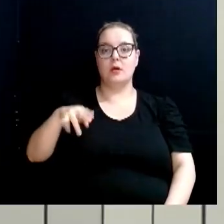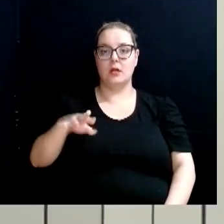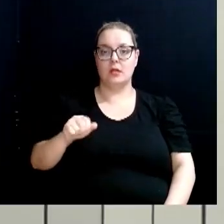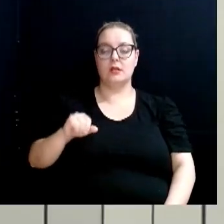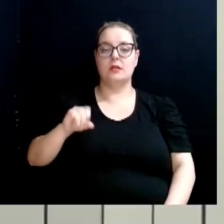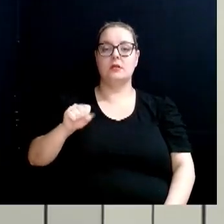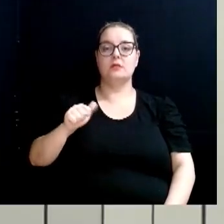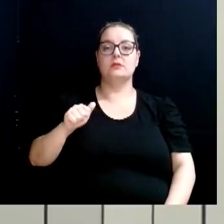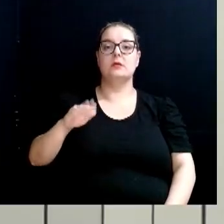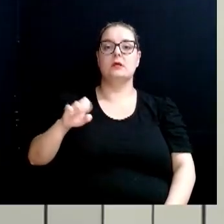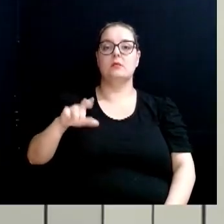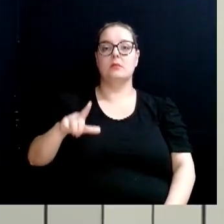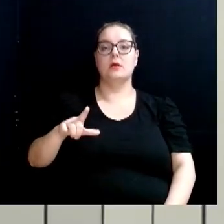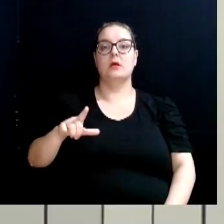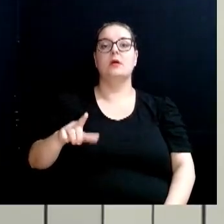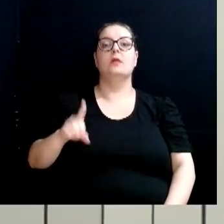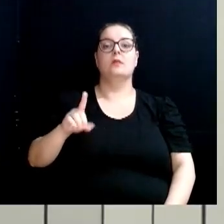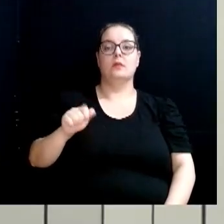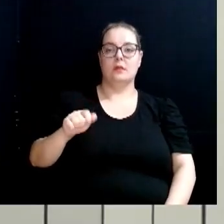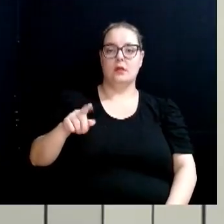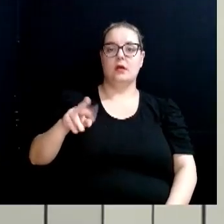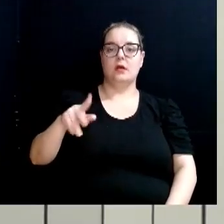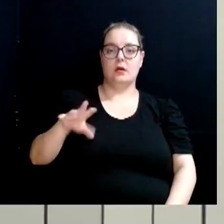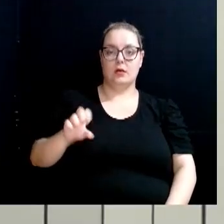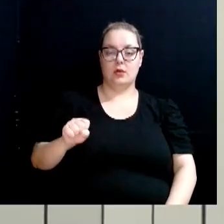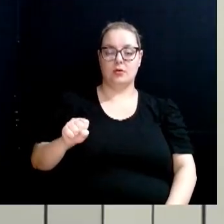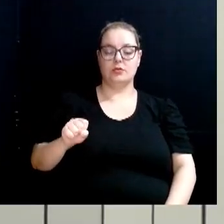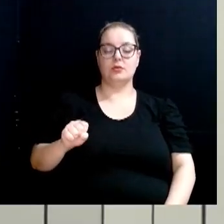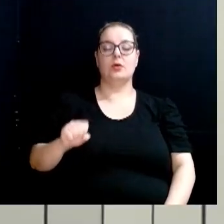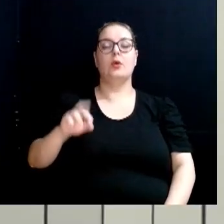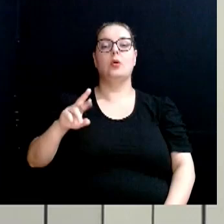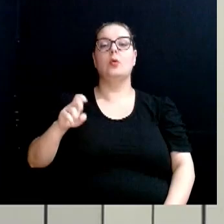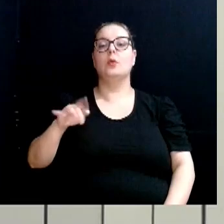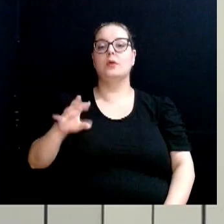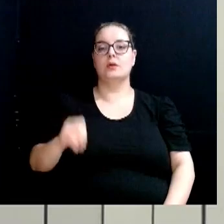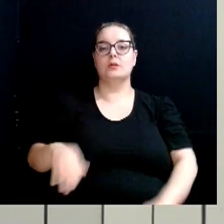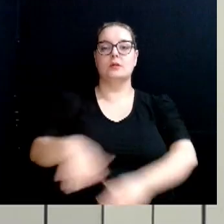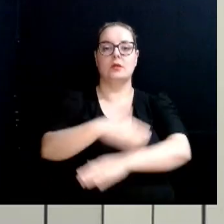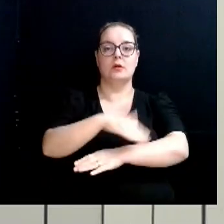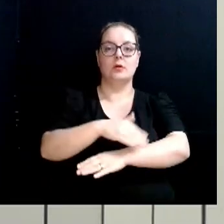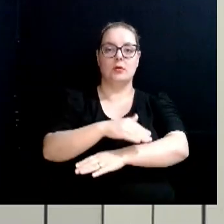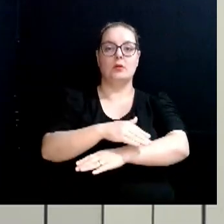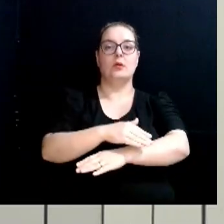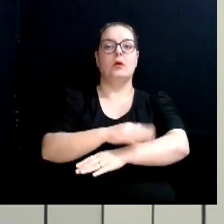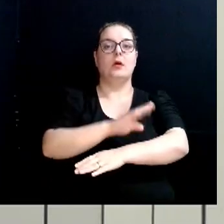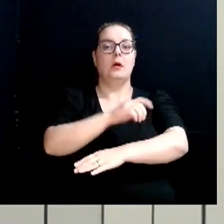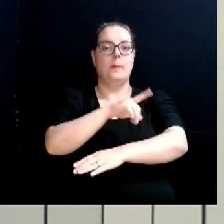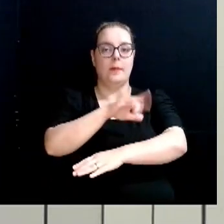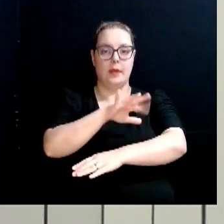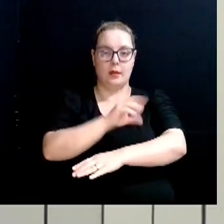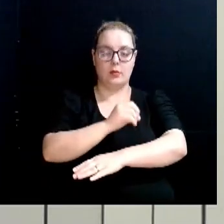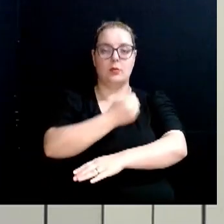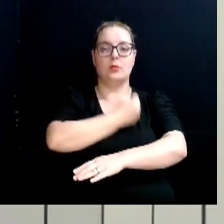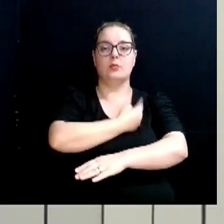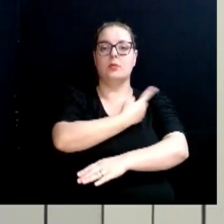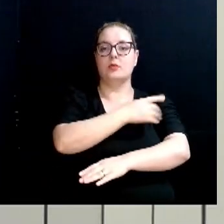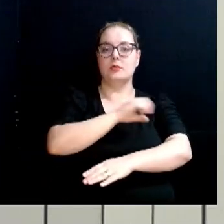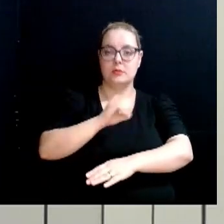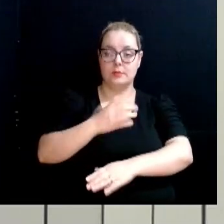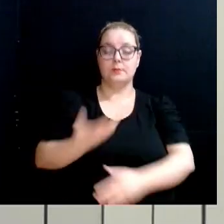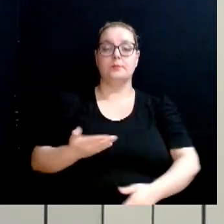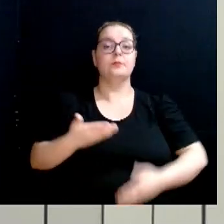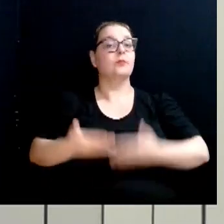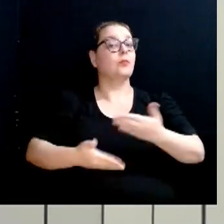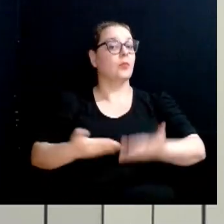Baltar da Rocha Rodrigues, na rua Professora Ruth Oliveira Silveira Belo, número 100. Entre os serviços